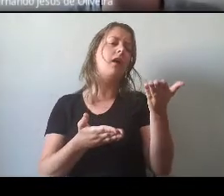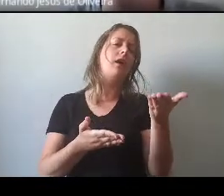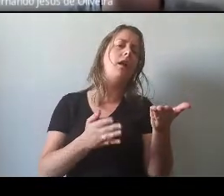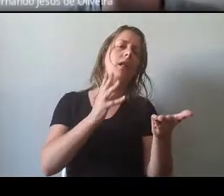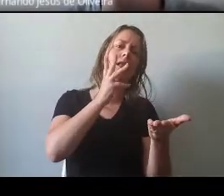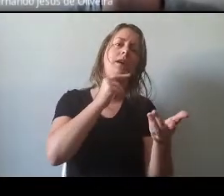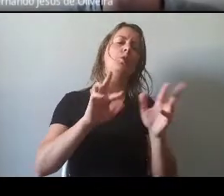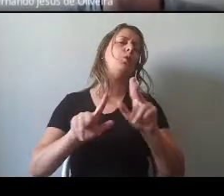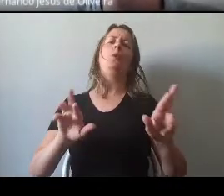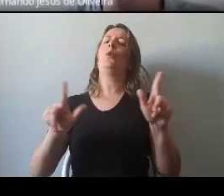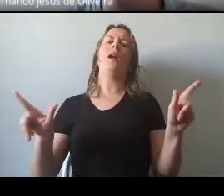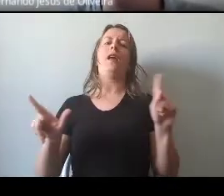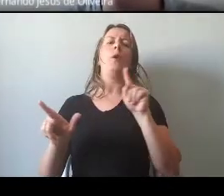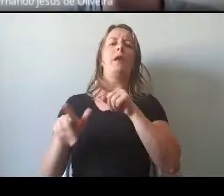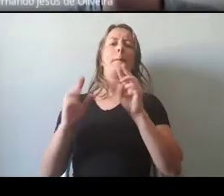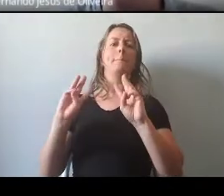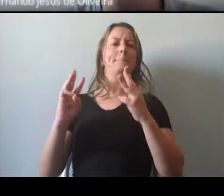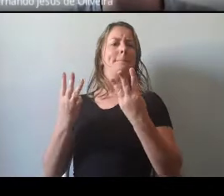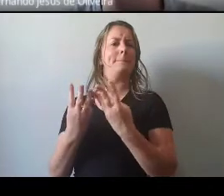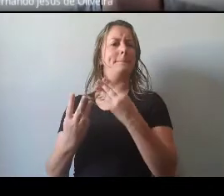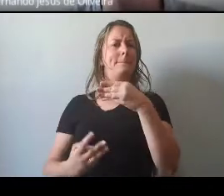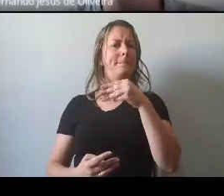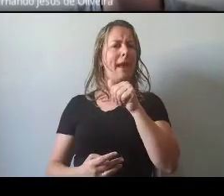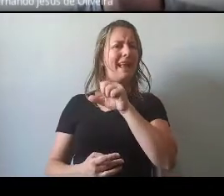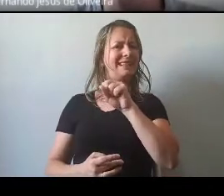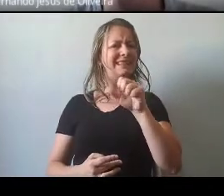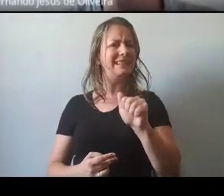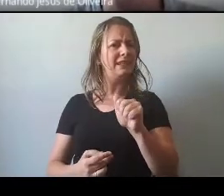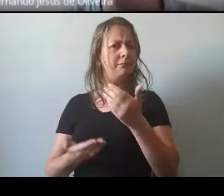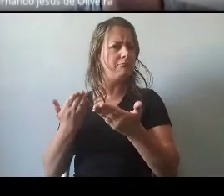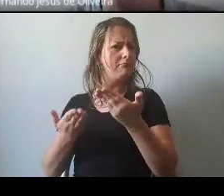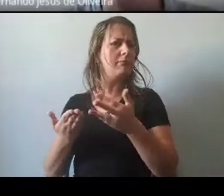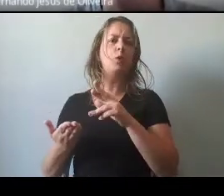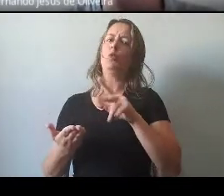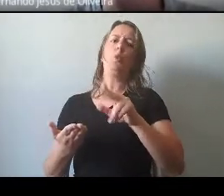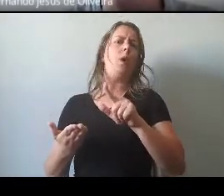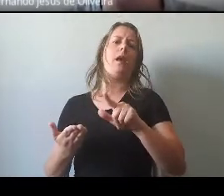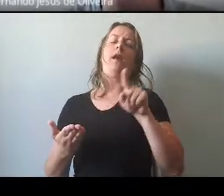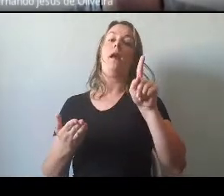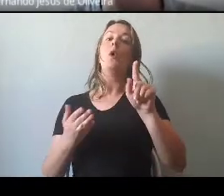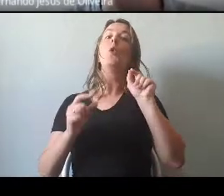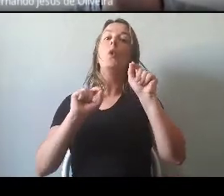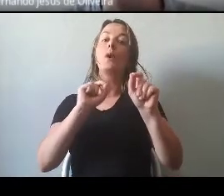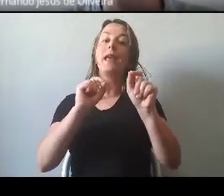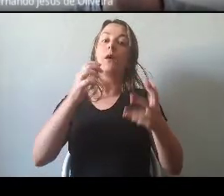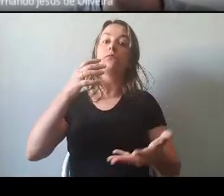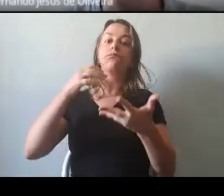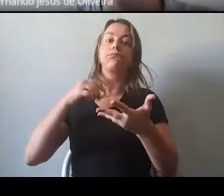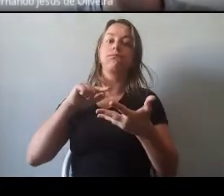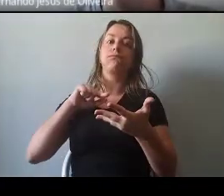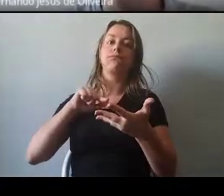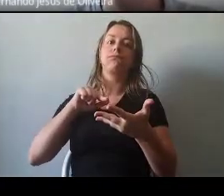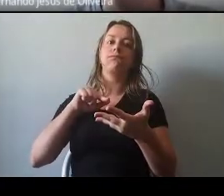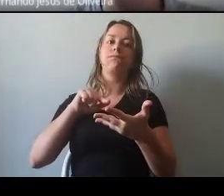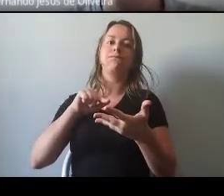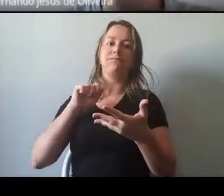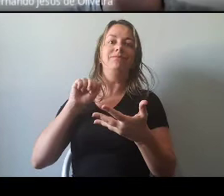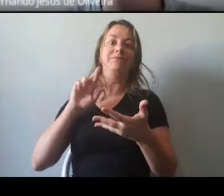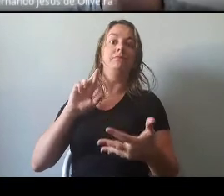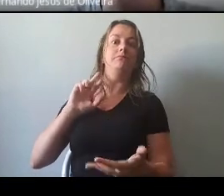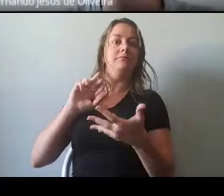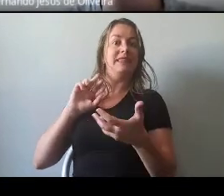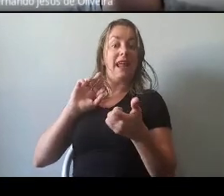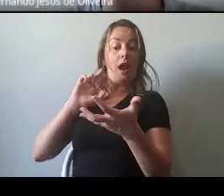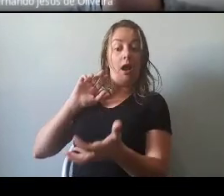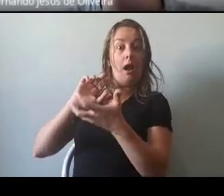tem nada a ver com massa, tá, pessoal? A questão toda é a resistência do ar. Na hora que